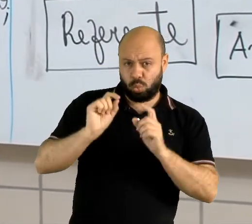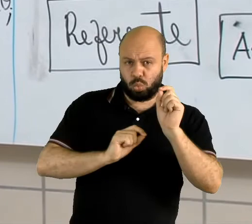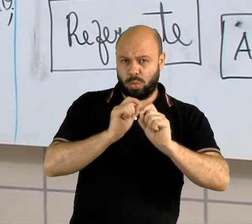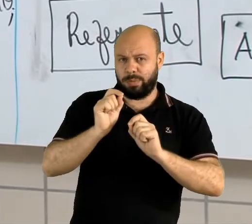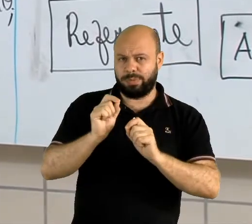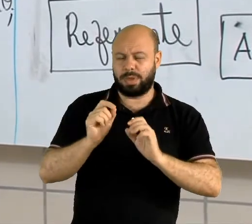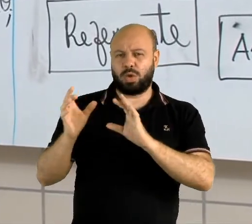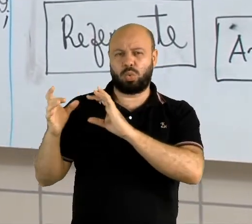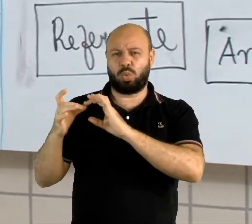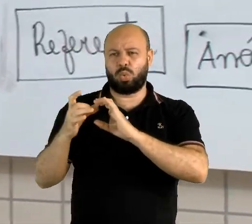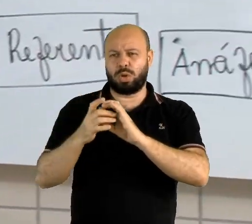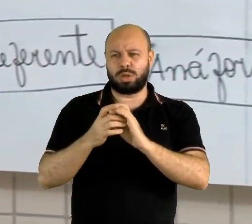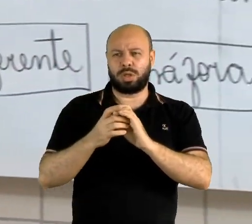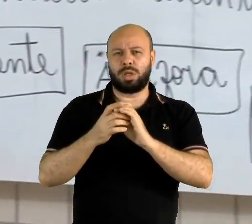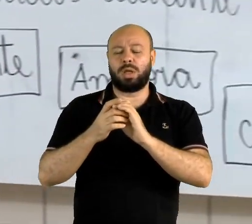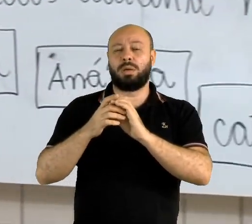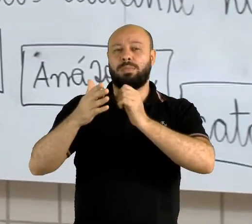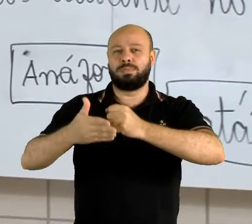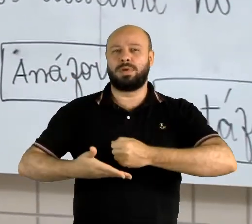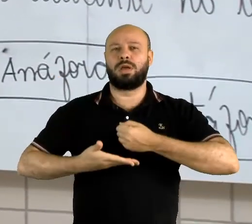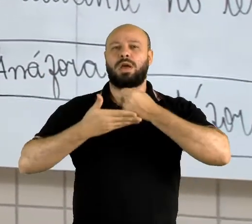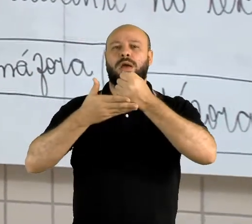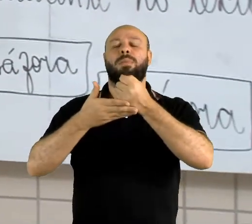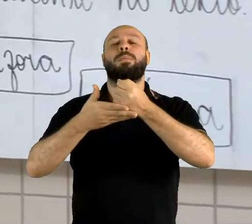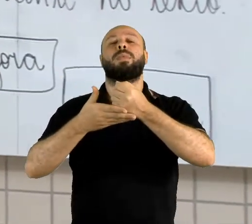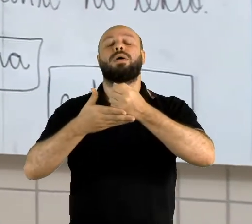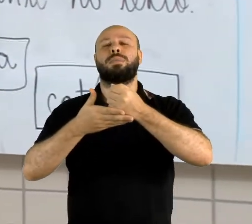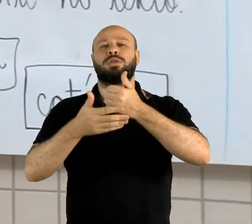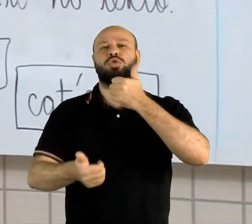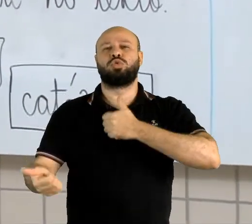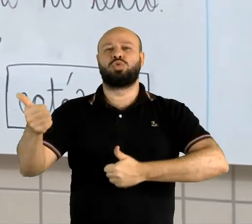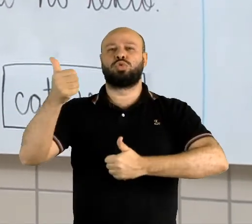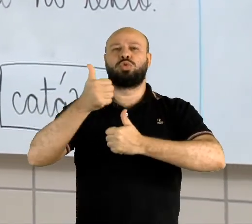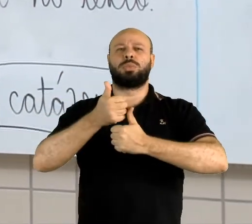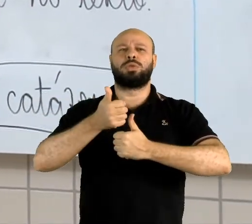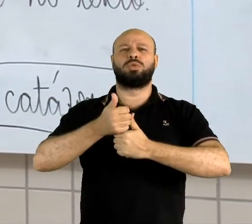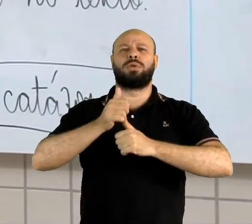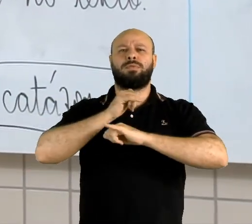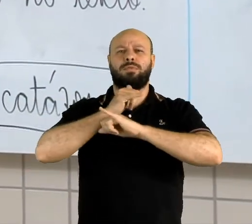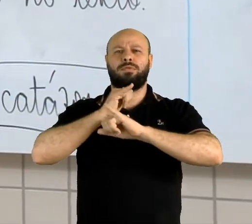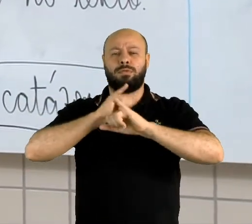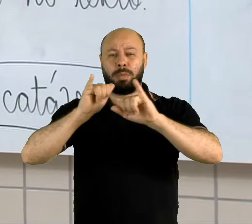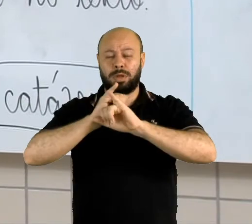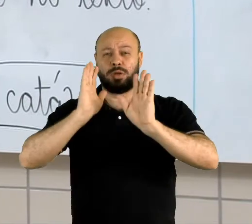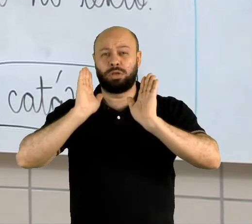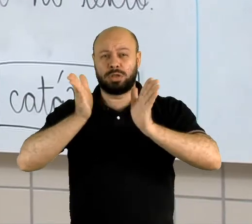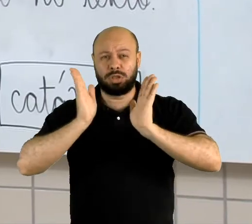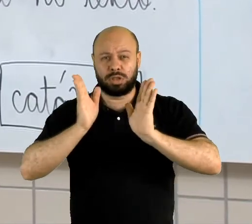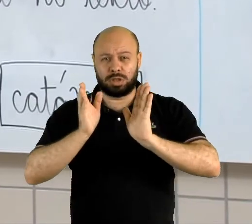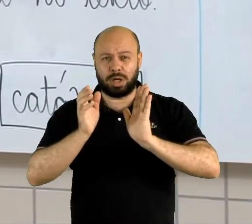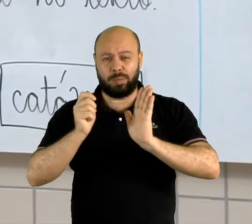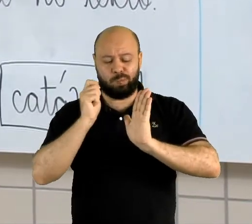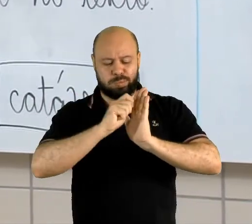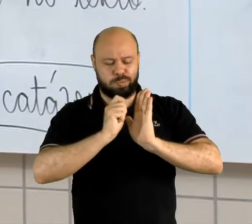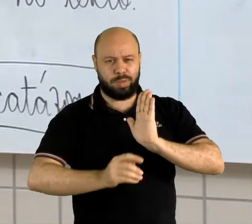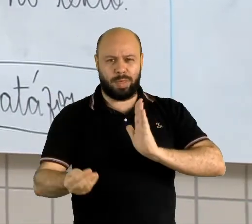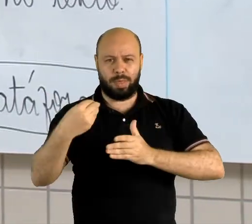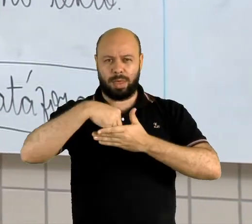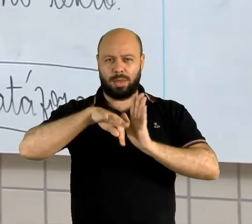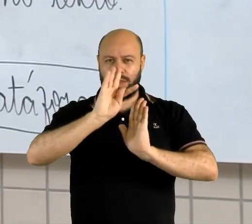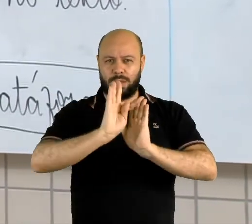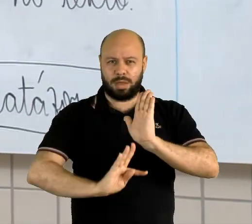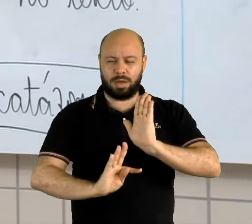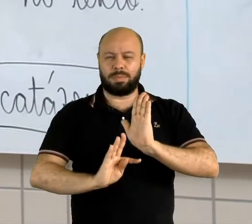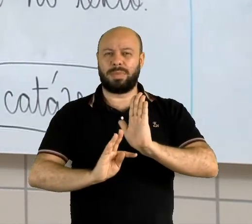vai servir para retomar palavras e informações mencionadas no texto. Quando eu retomar uma palavra que foi